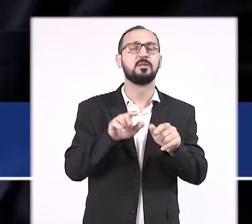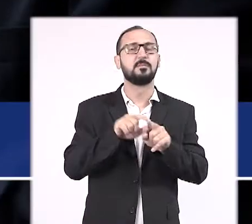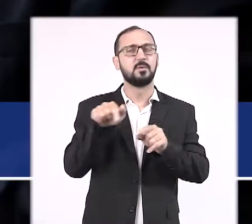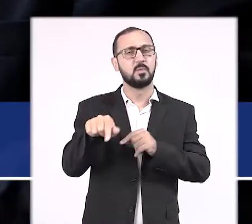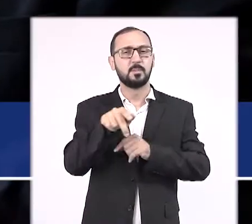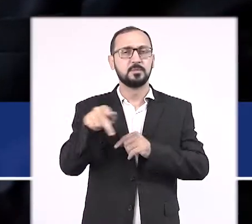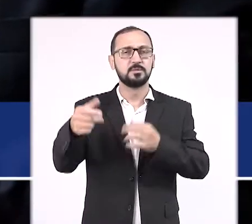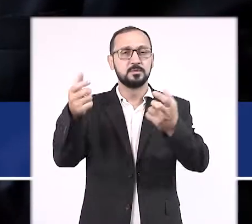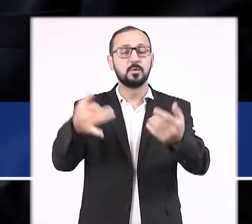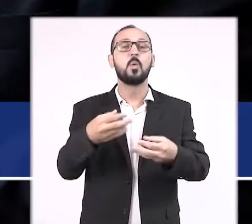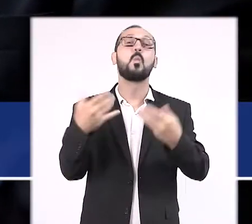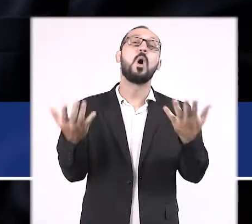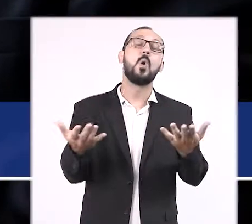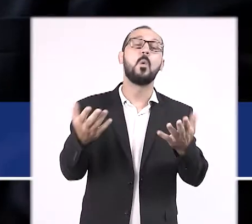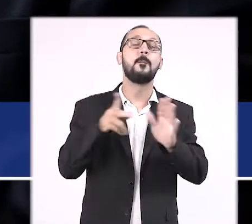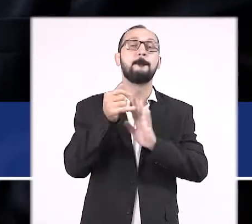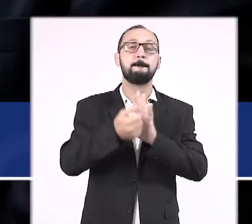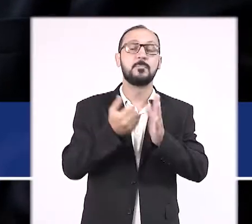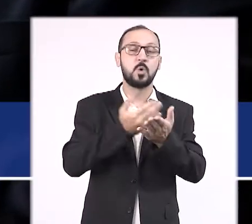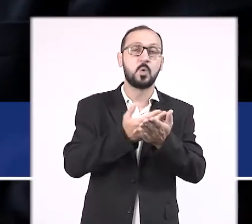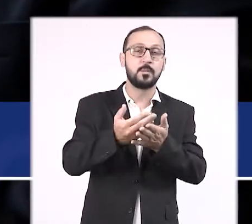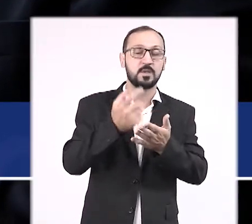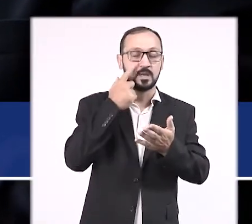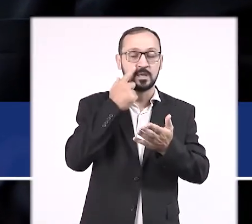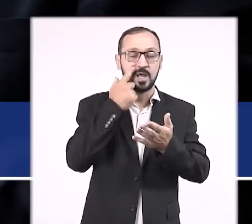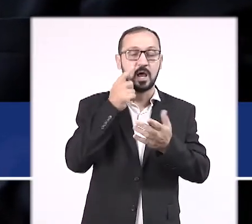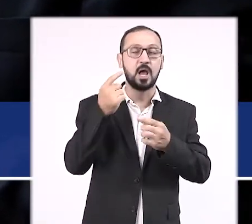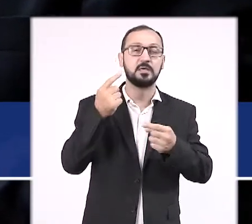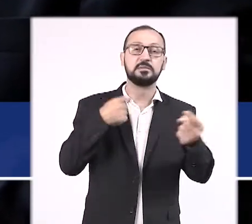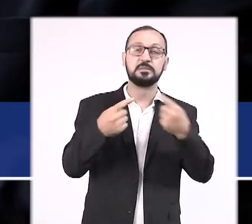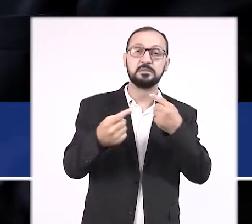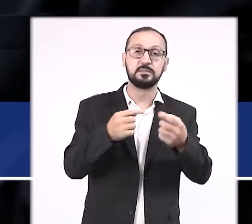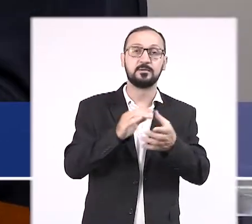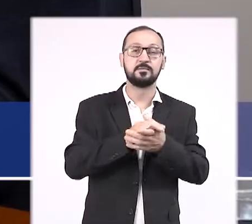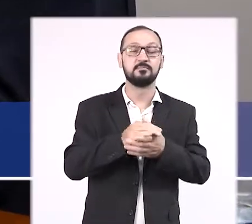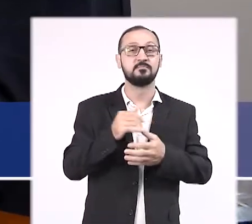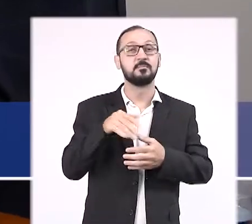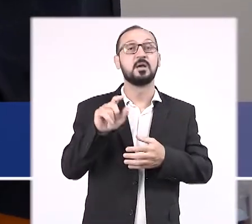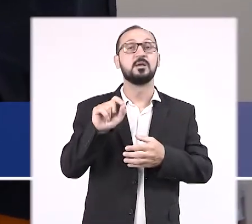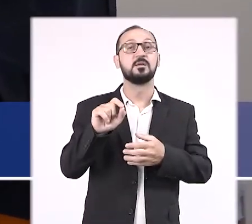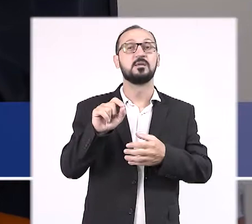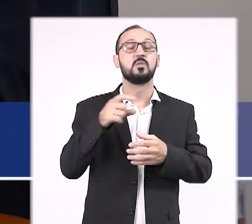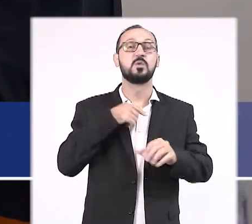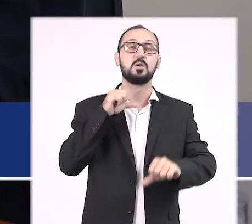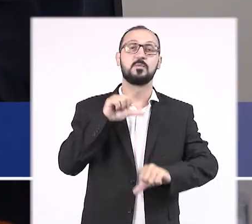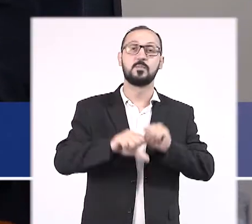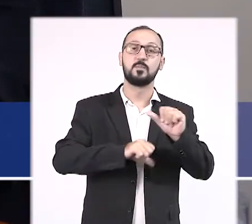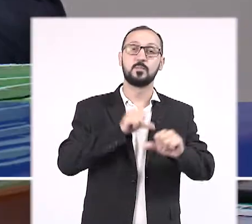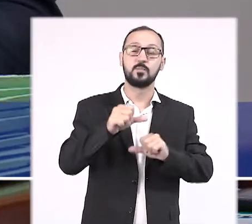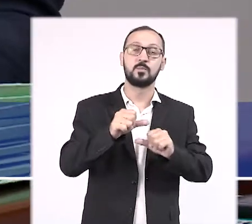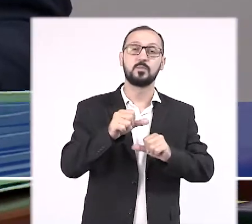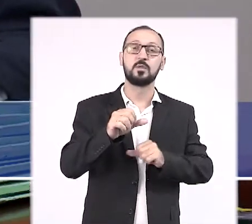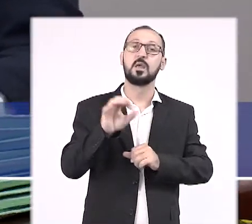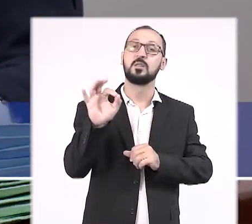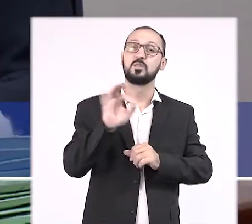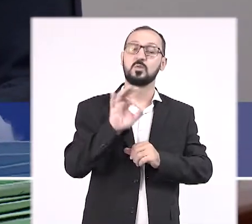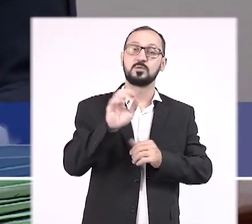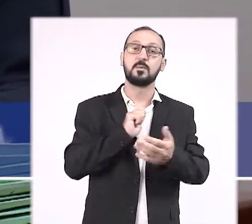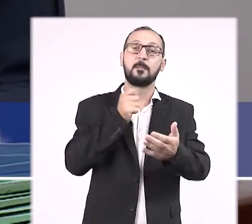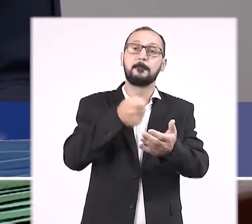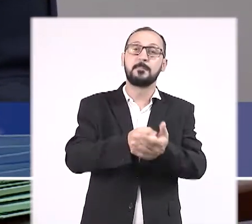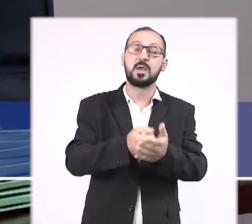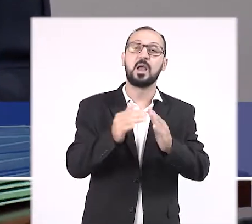os projetos que devem movimentar as reuniões da comissão durante este ano, entre eles o que altera as